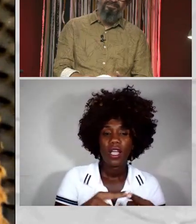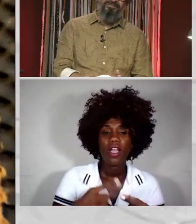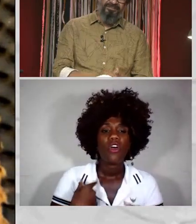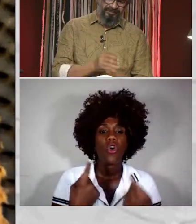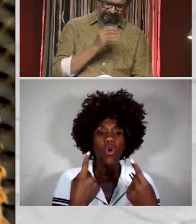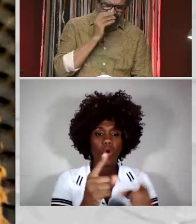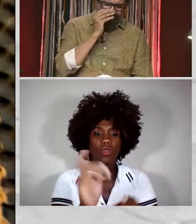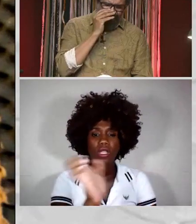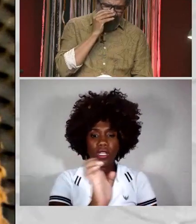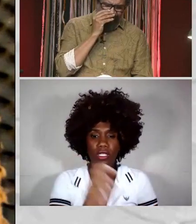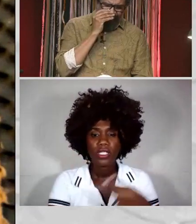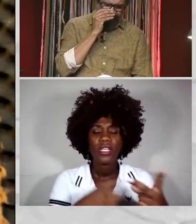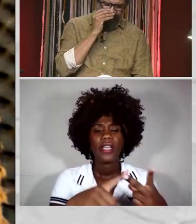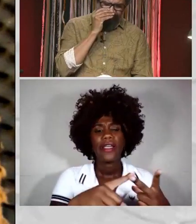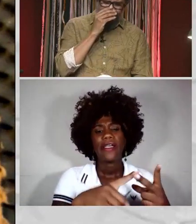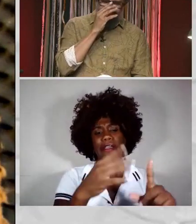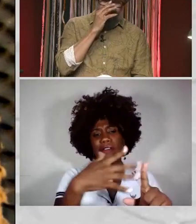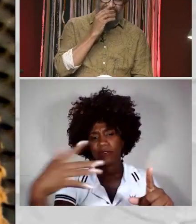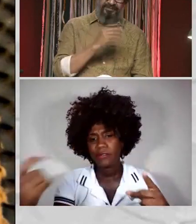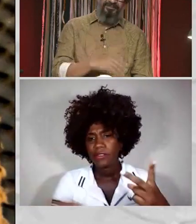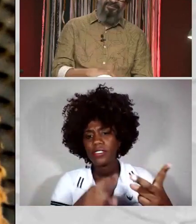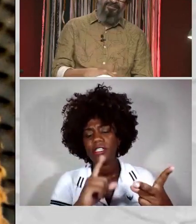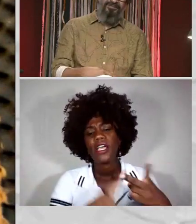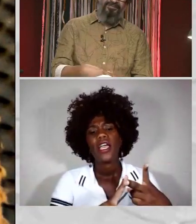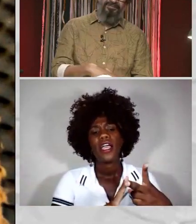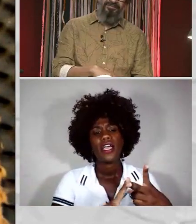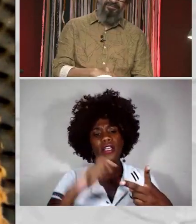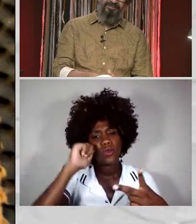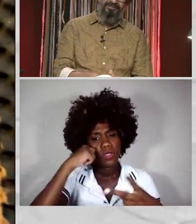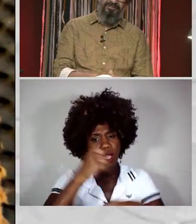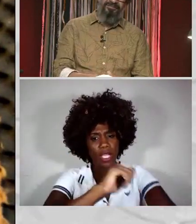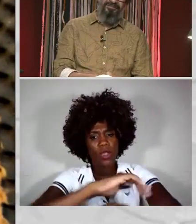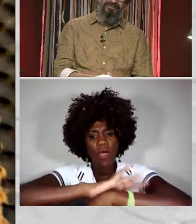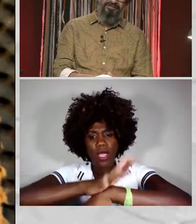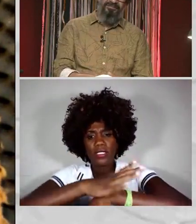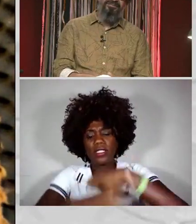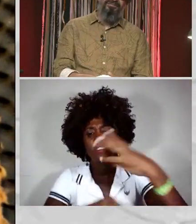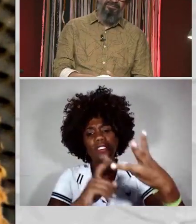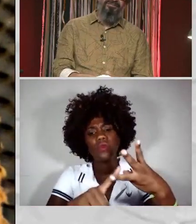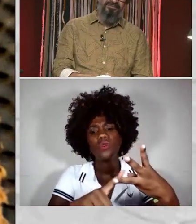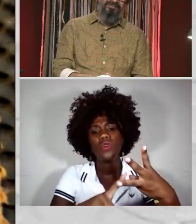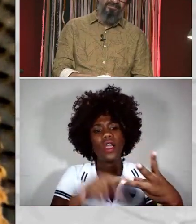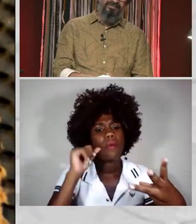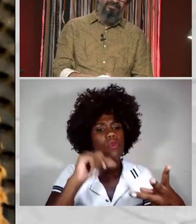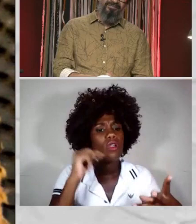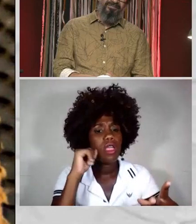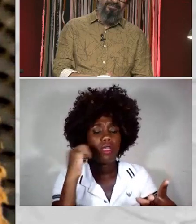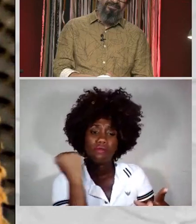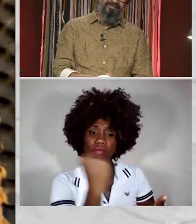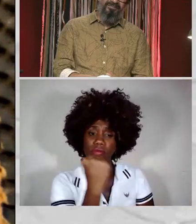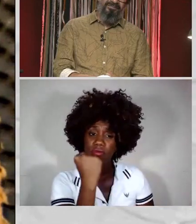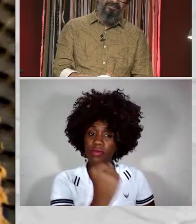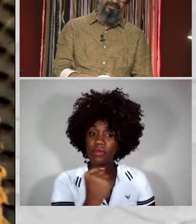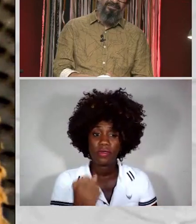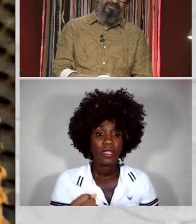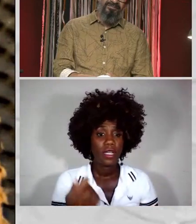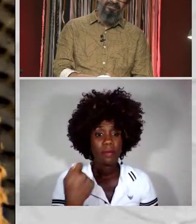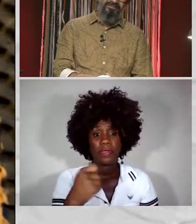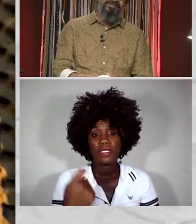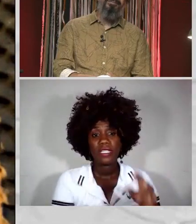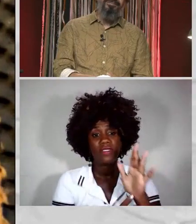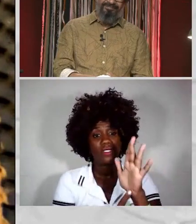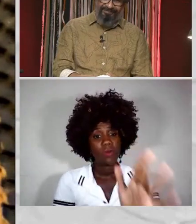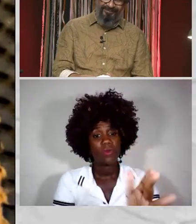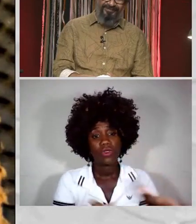racismo, sabe, o feminicídio, estava aí. Só precisava de um ordinário para poder